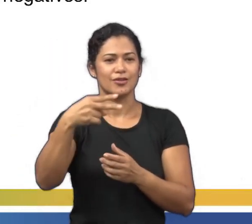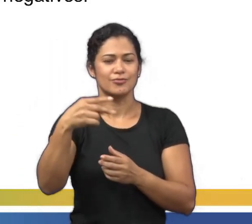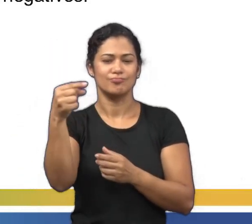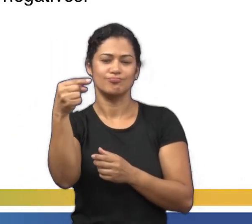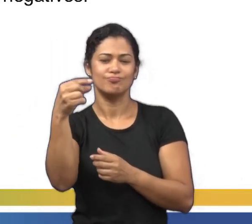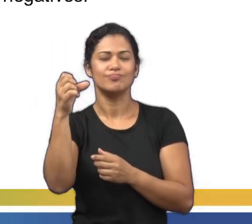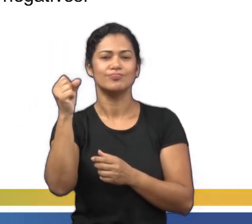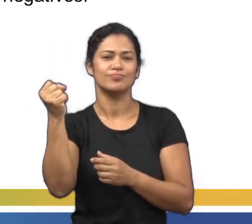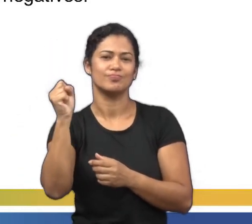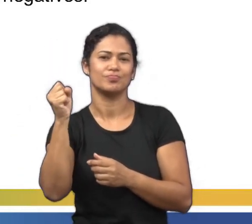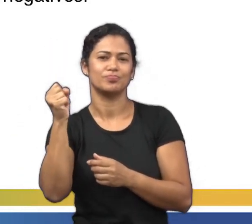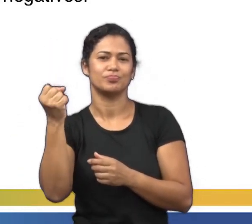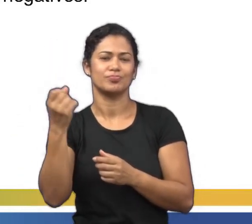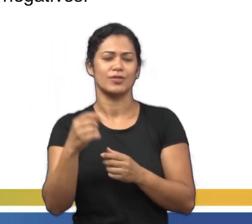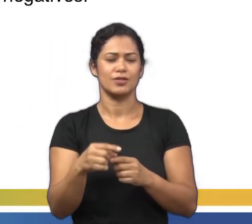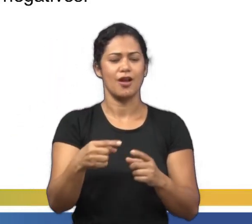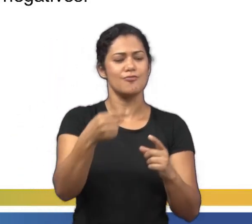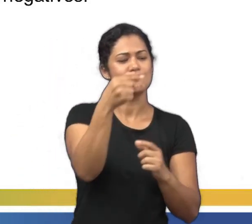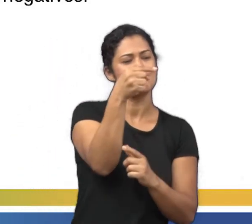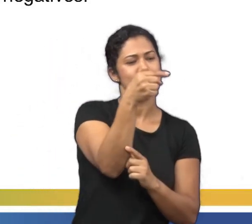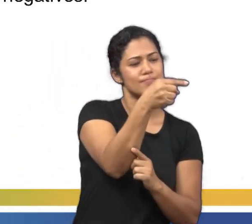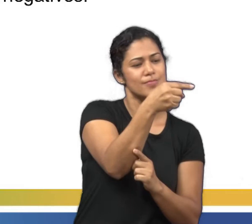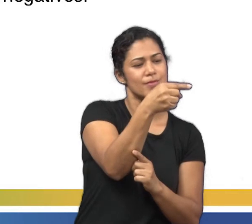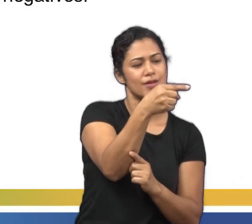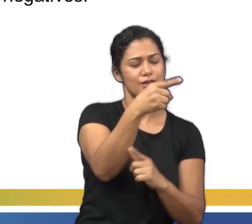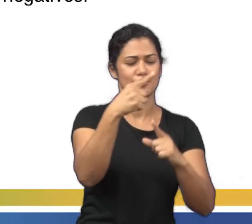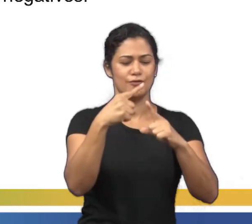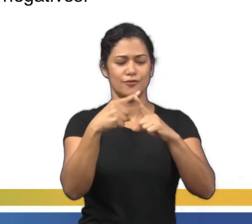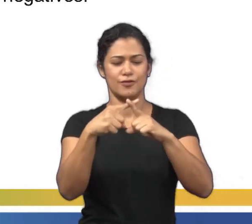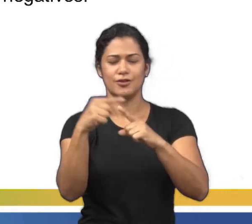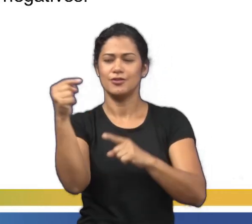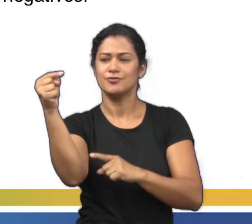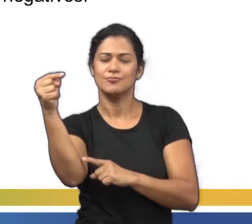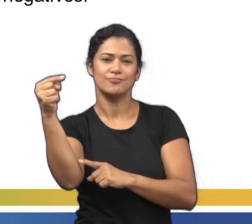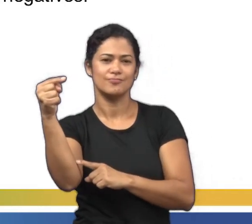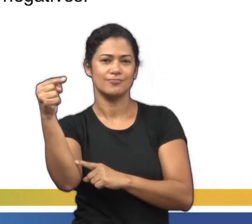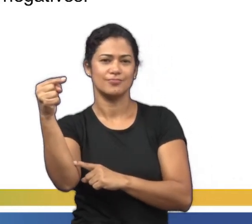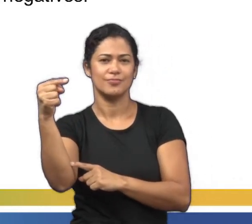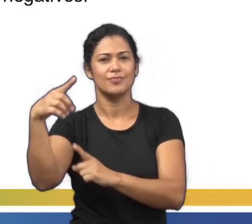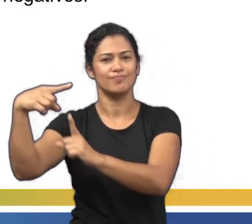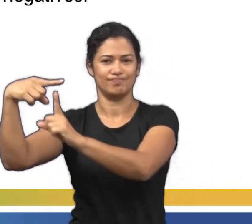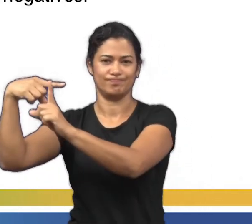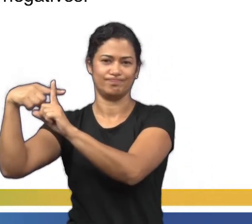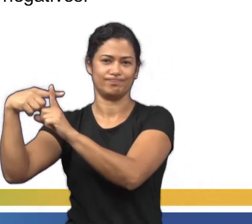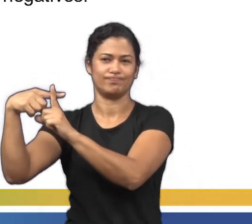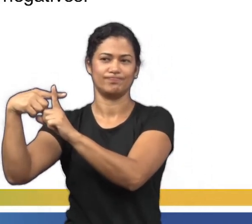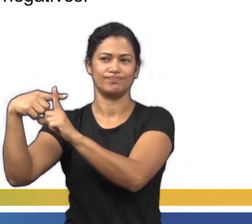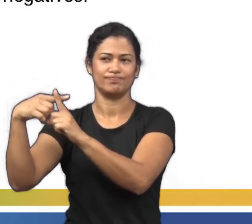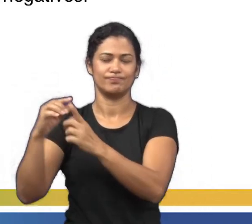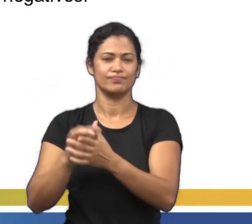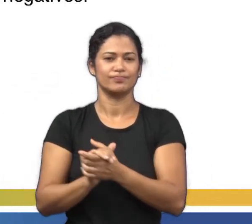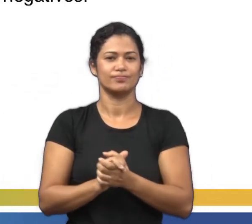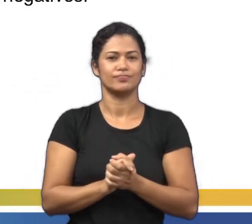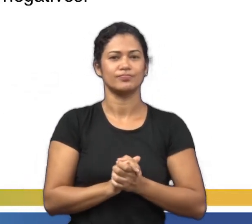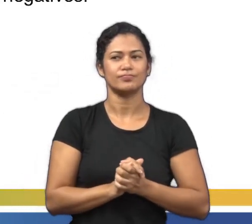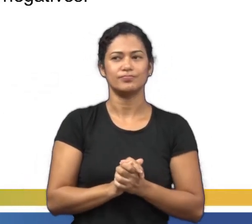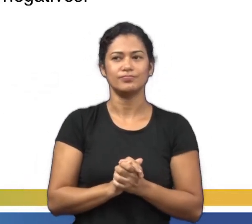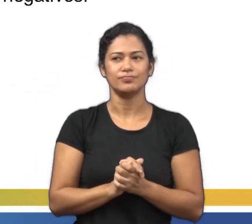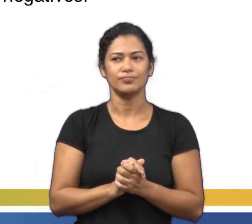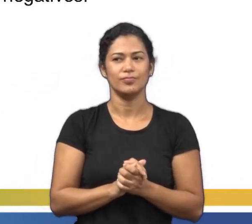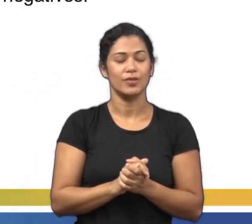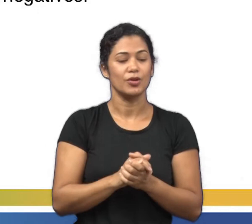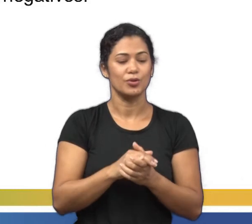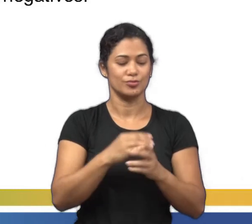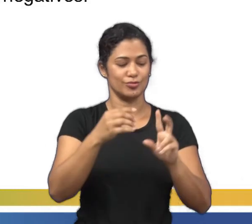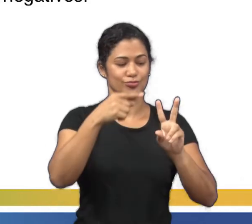seja, menos com menos dá mais, mas mais com menos é menos. Menos 8. Então, nesse caso aqui, ó, o índice é ímpar,